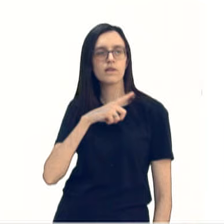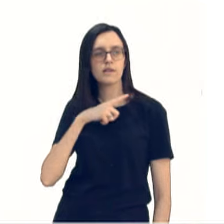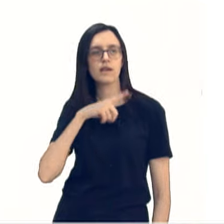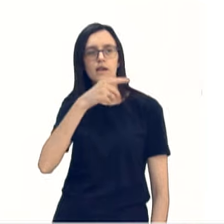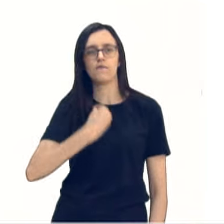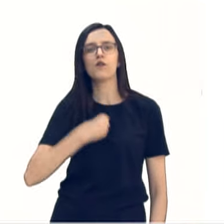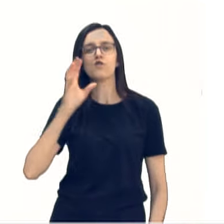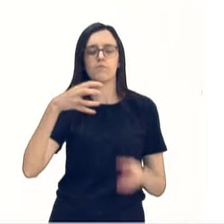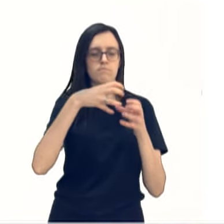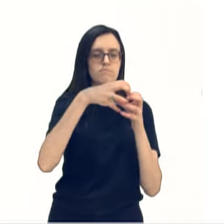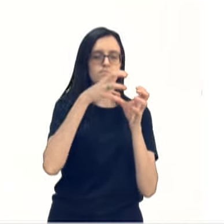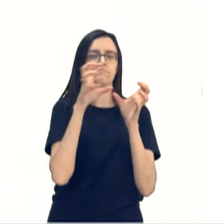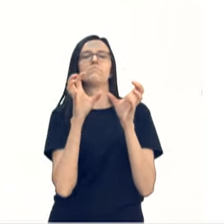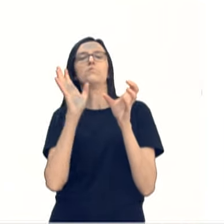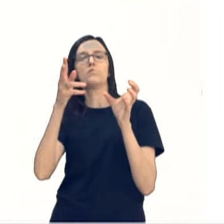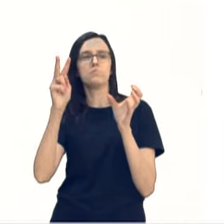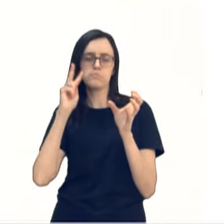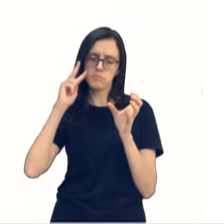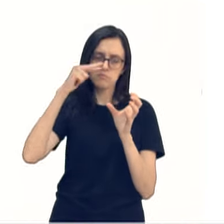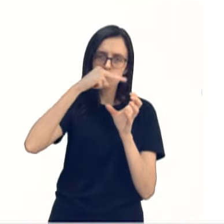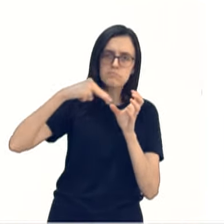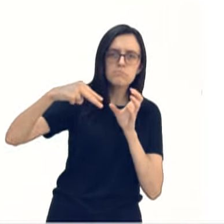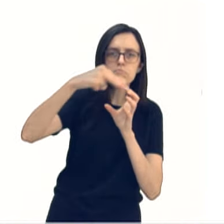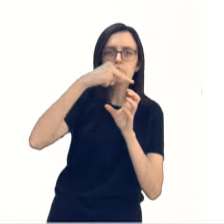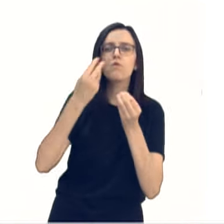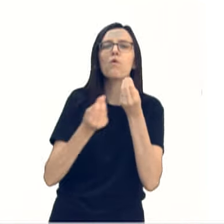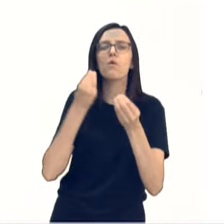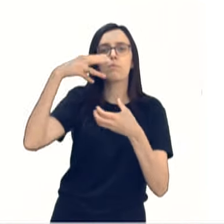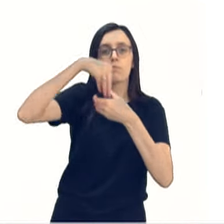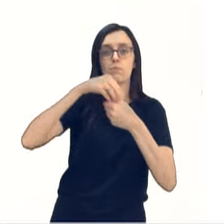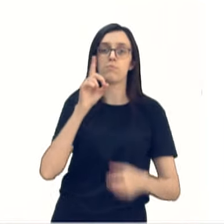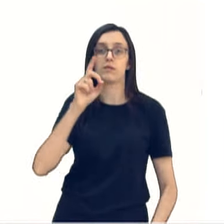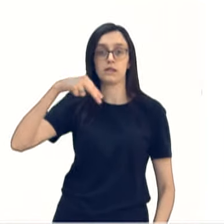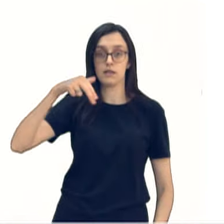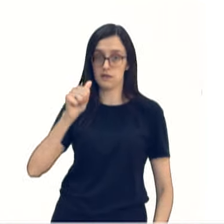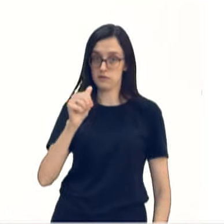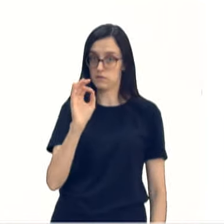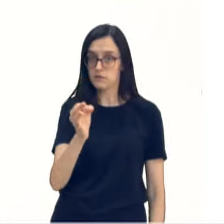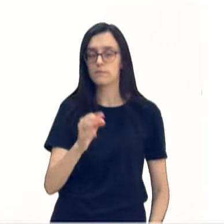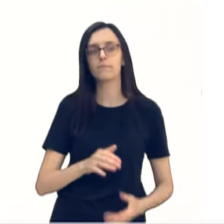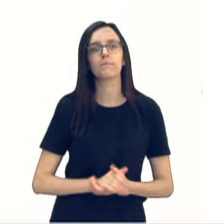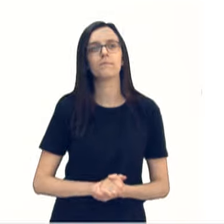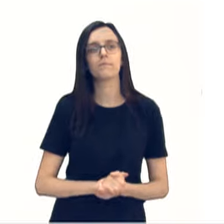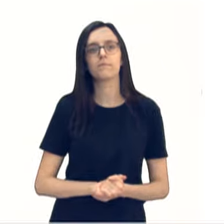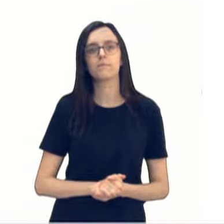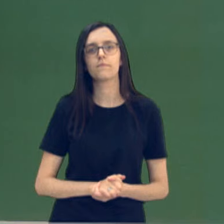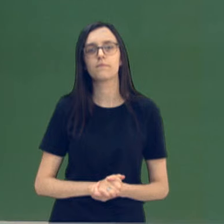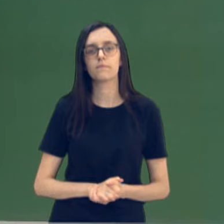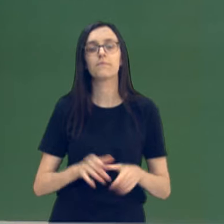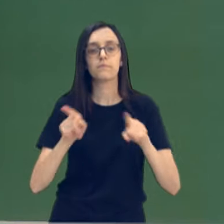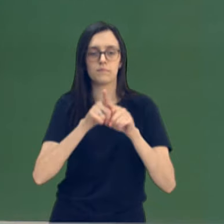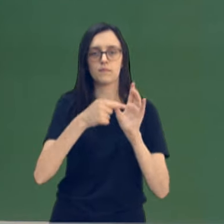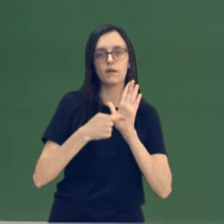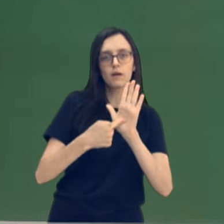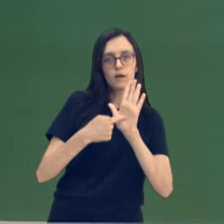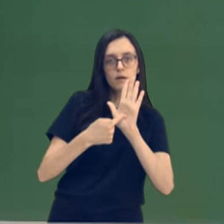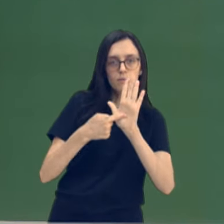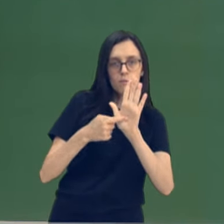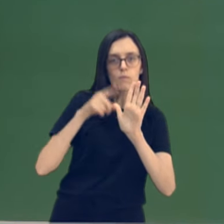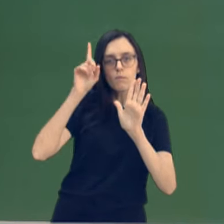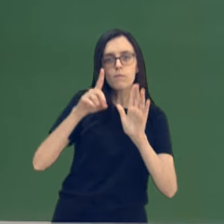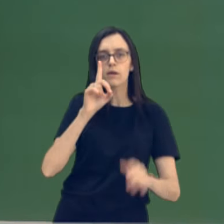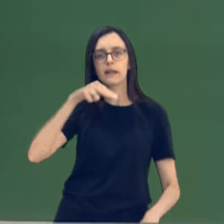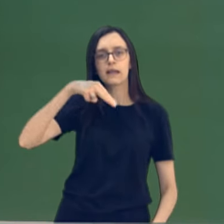aberto, alguém tirou um pedacinho para olhar lá dentro o DNA, correto? E aqui mostrando a parte do DNA que se ligaria